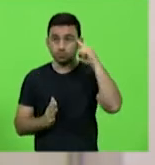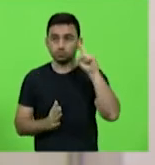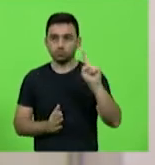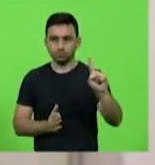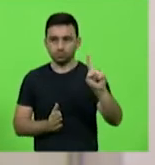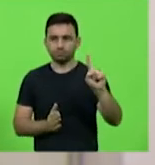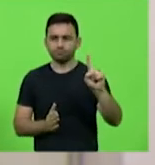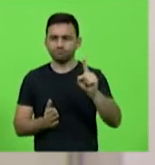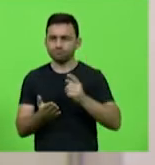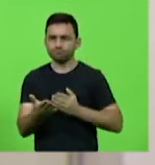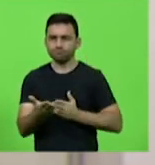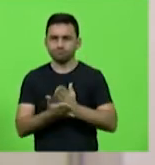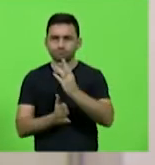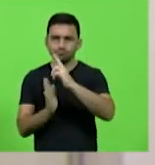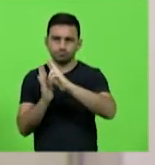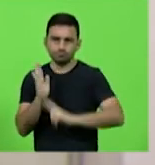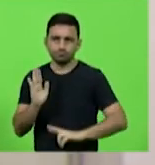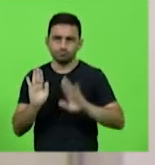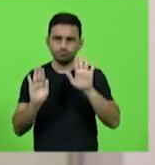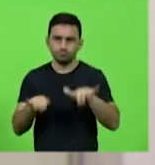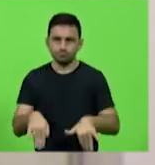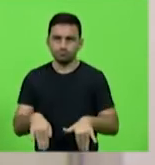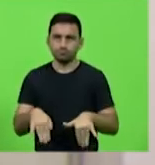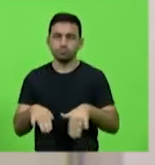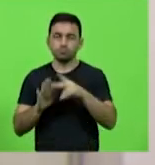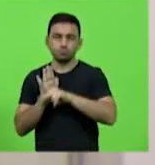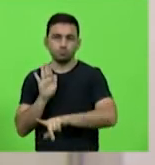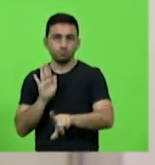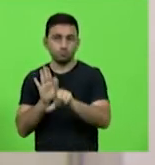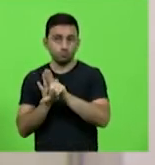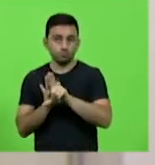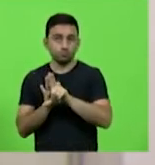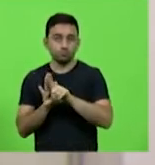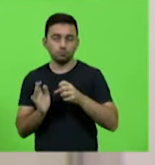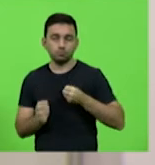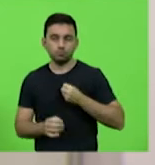Foram aprovadas as redações finais exaradas aos projetos de lei